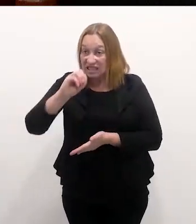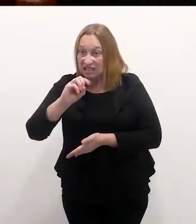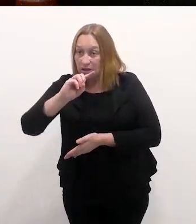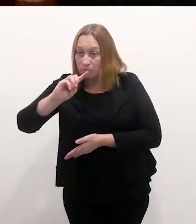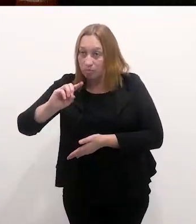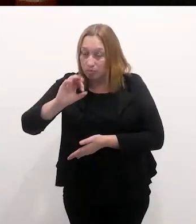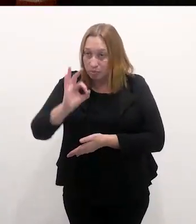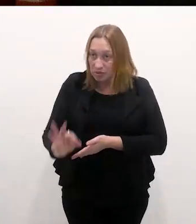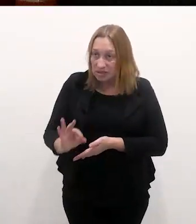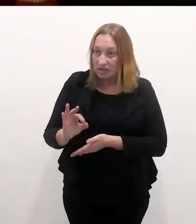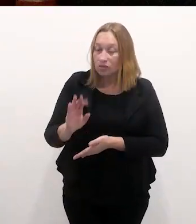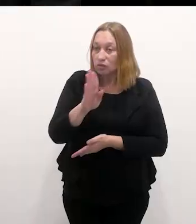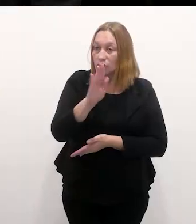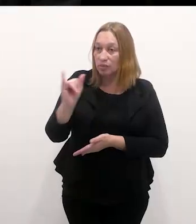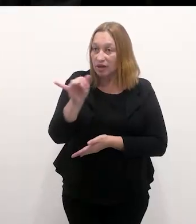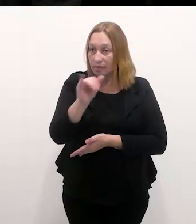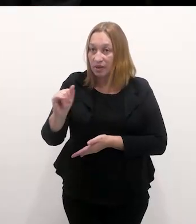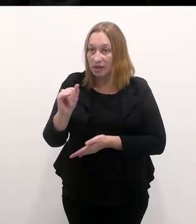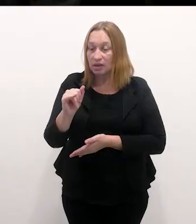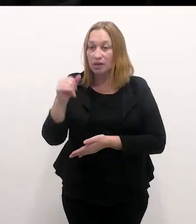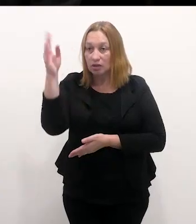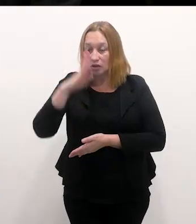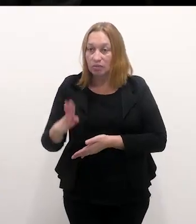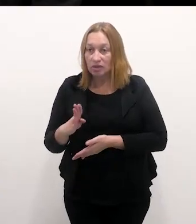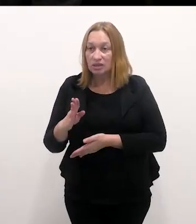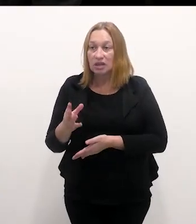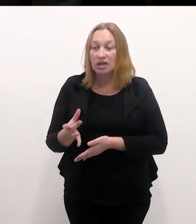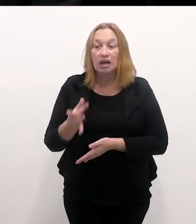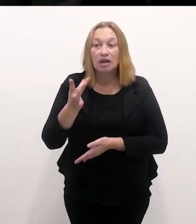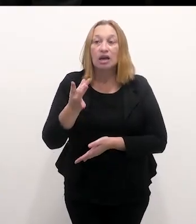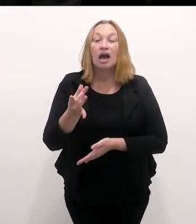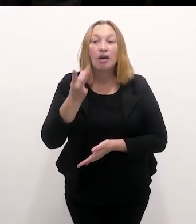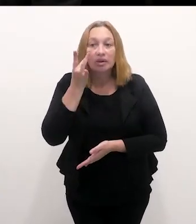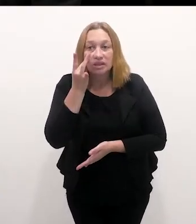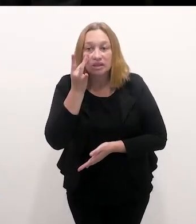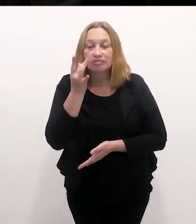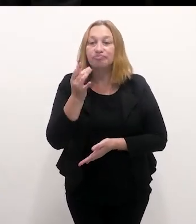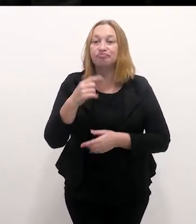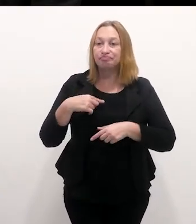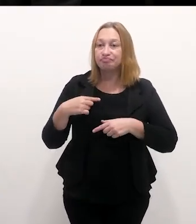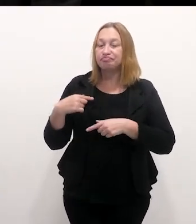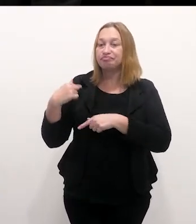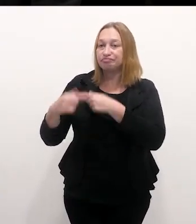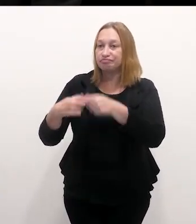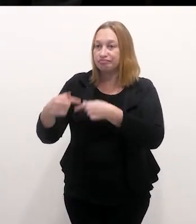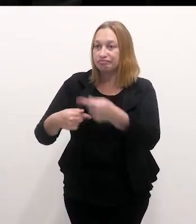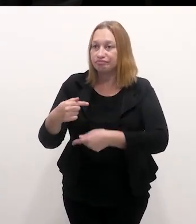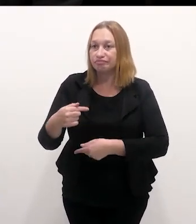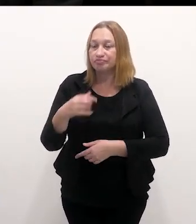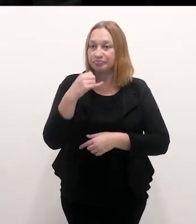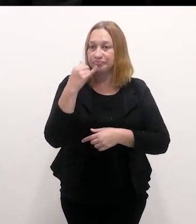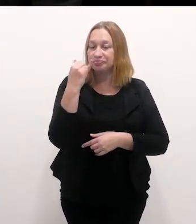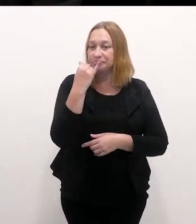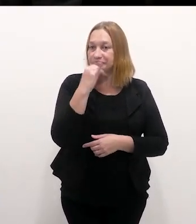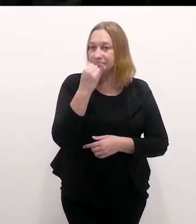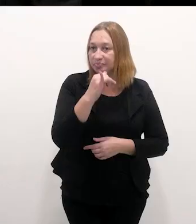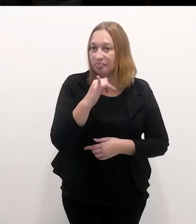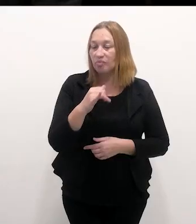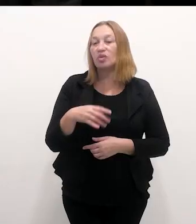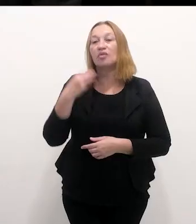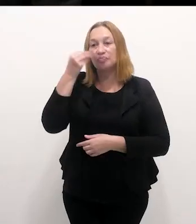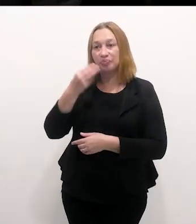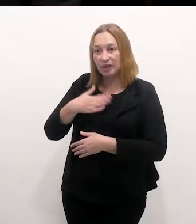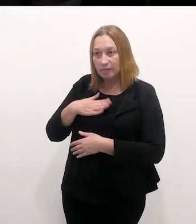Brasil 30% da economia nacional, do PIB do Brasil, a presença dos italianos, dos descendentes, é muito